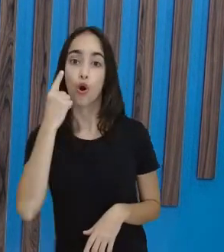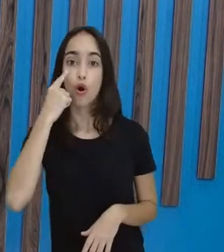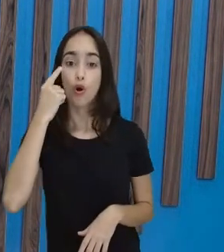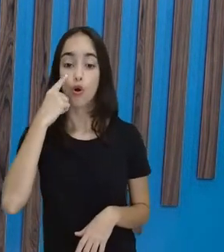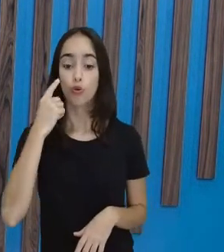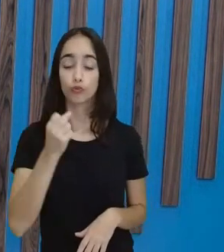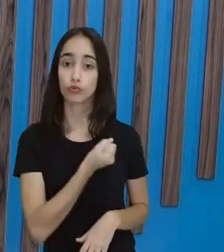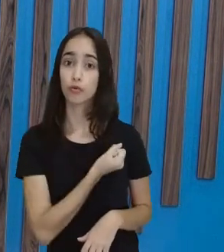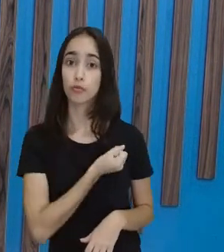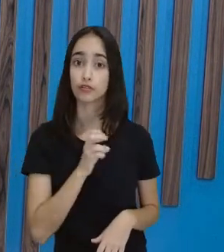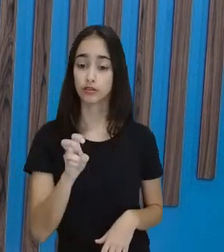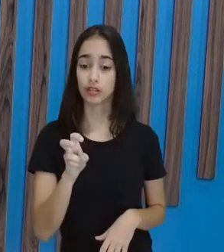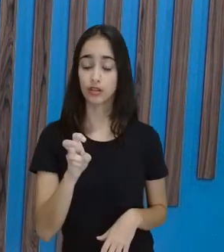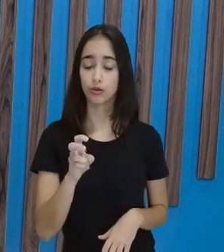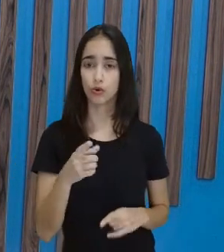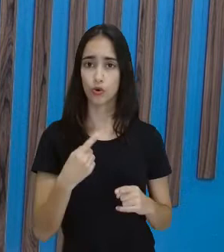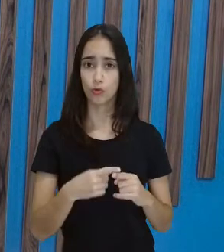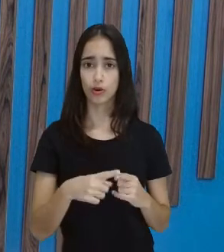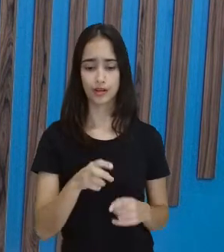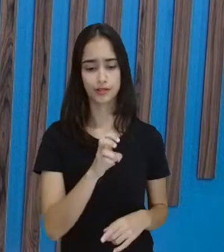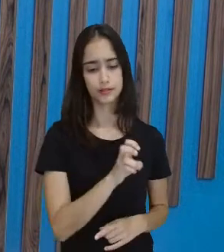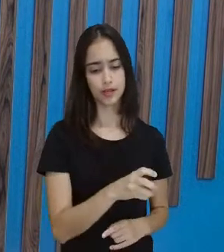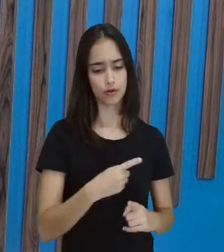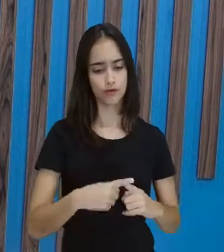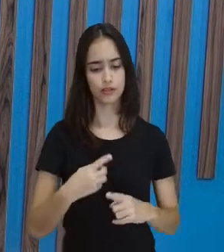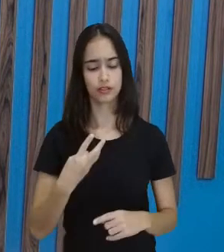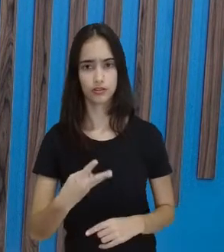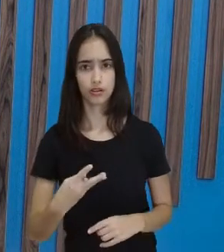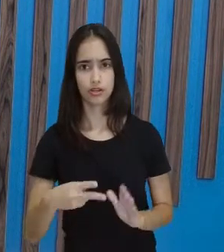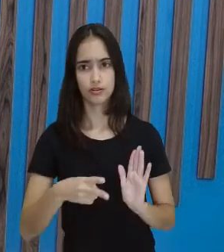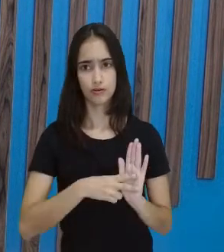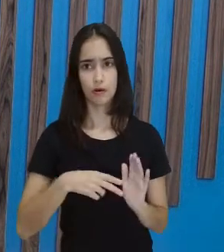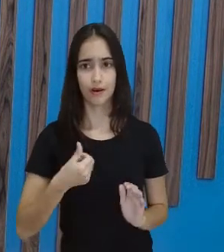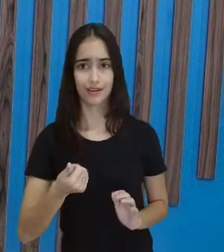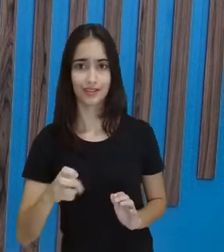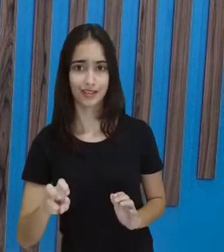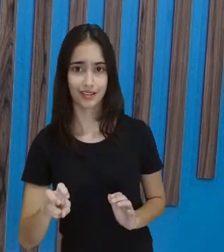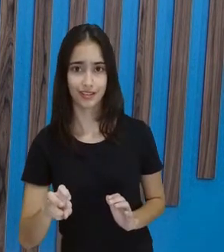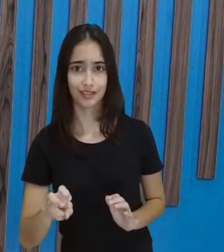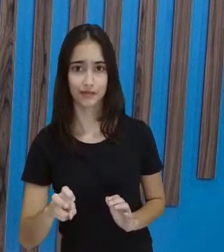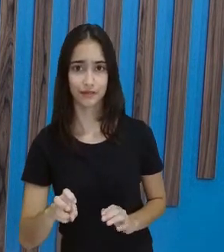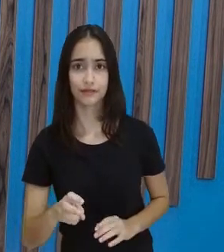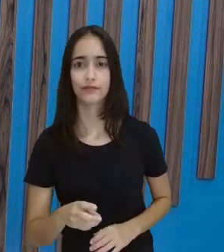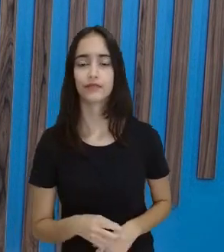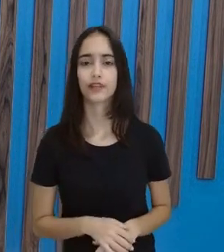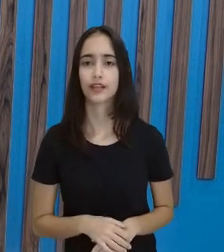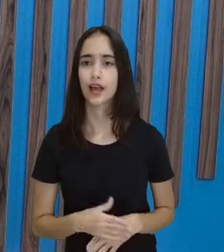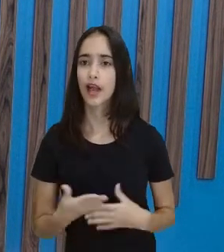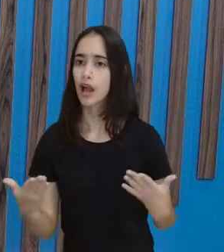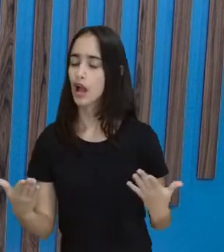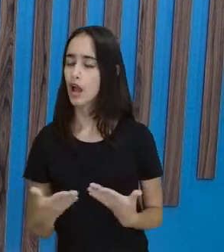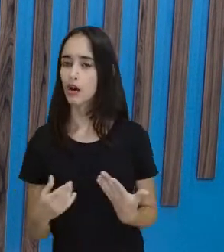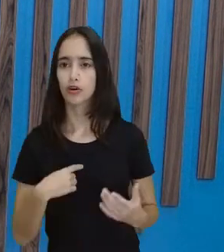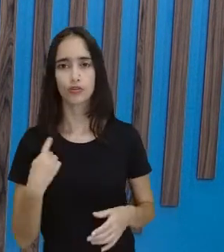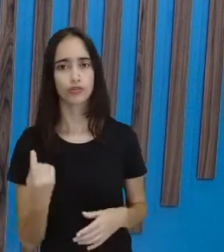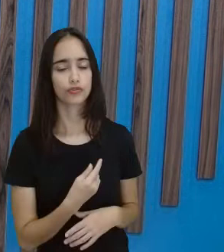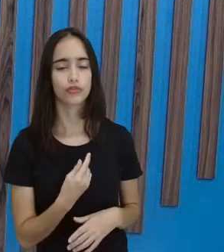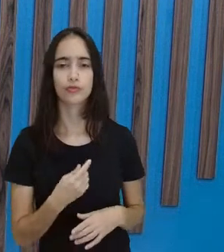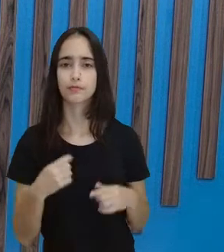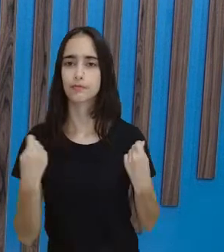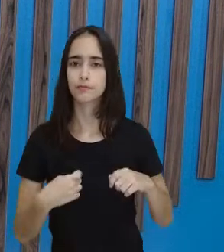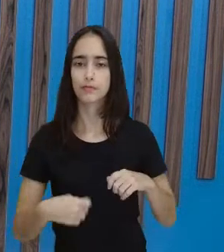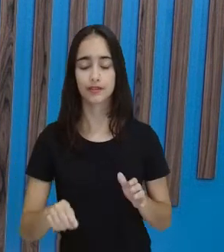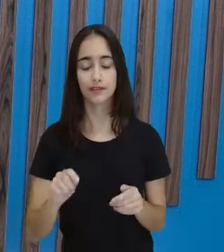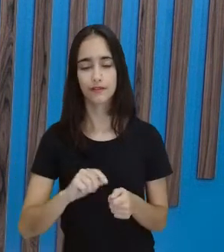3 é 15. E 15, aí agora a gente vai fazer, né, 15 para 17. Vocês já